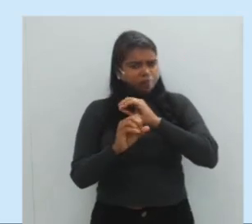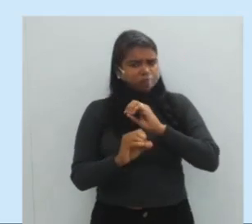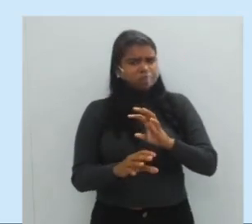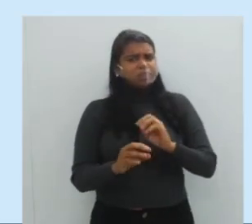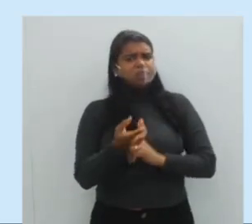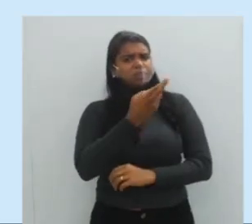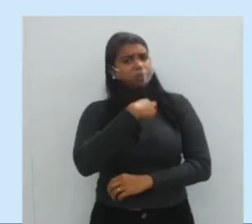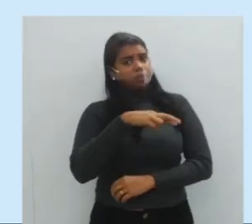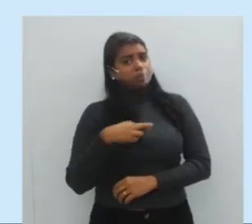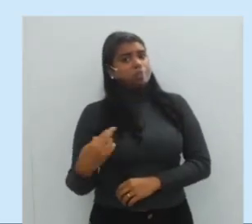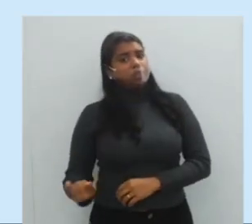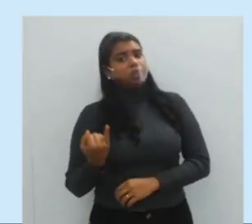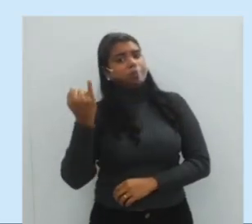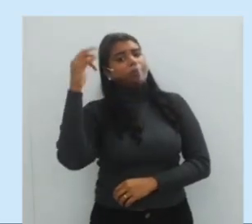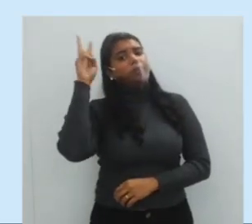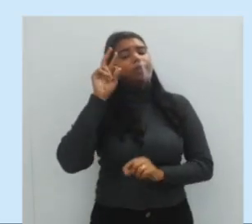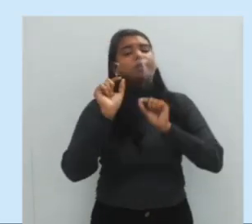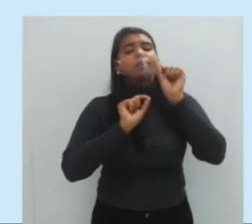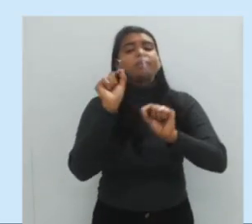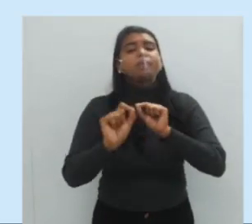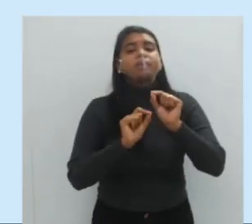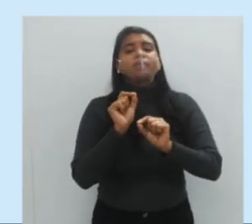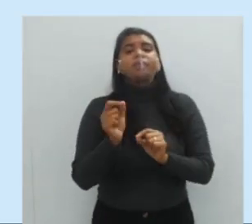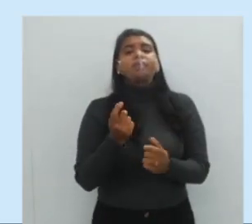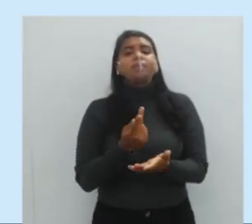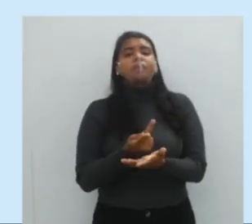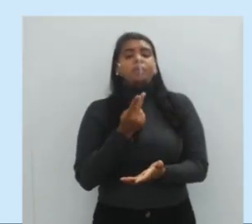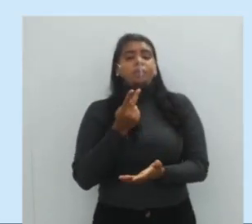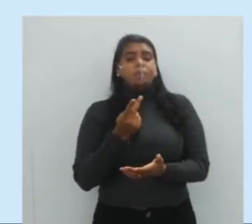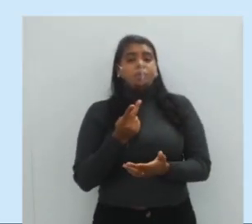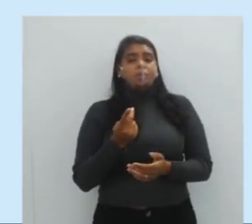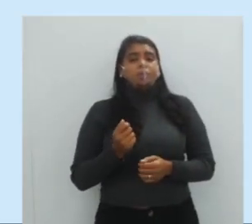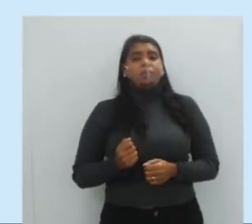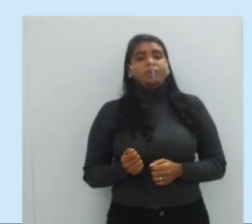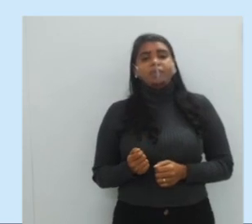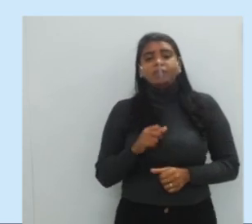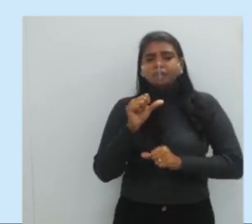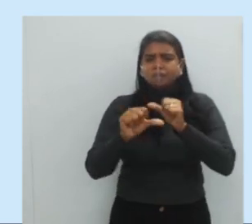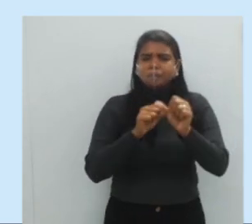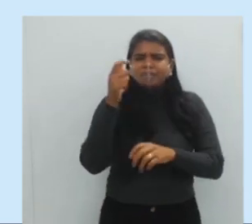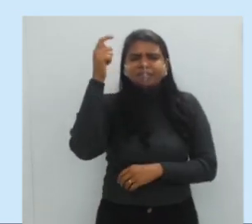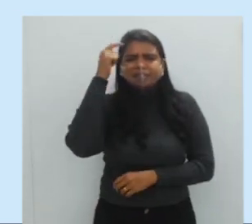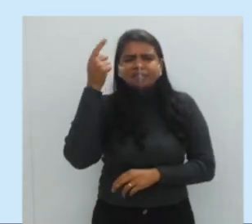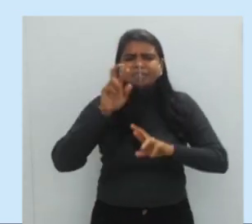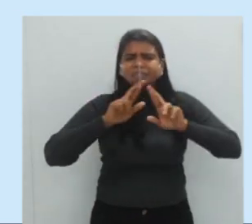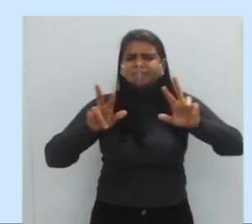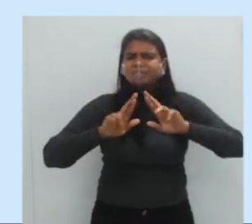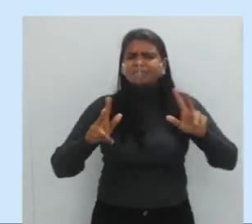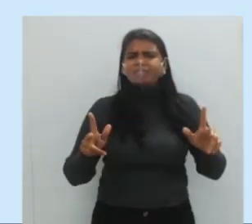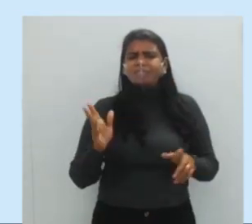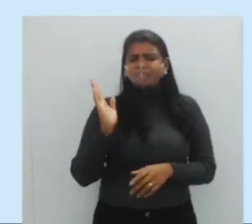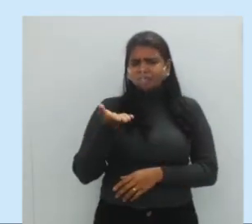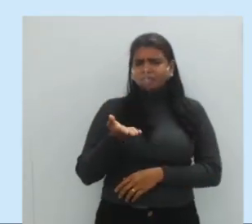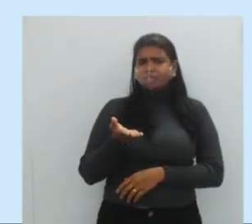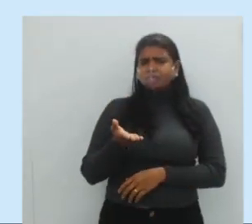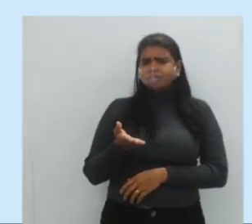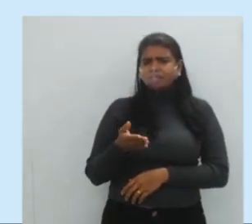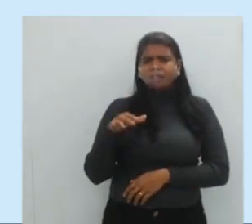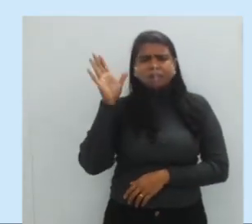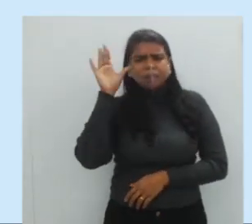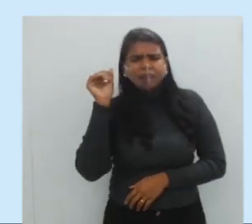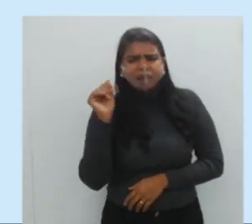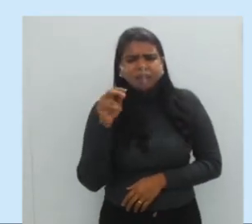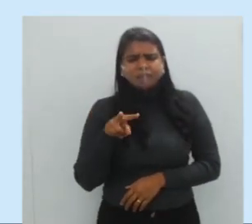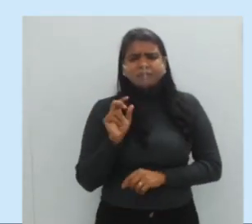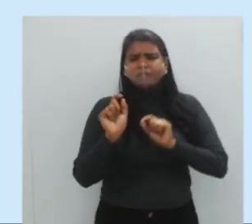ensino religioso, é importante lembrar o seguinte, certo? O respeito à pluralidade de pensamento. Como nós